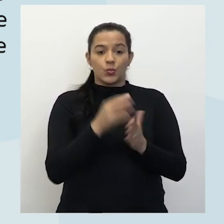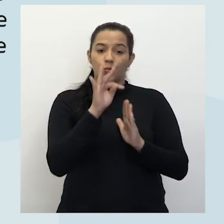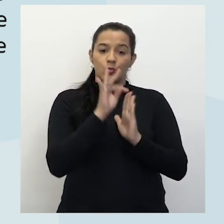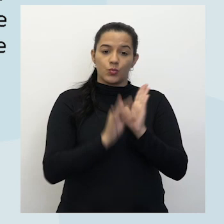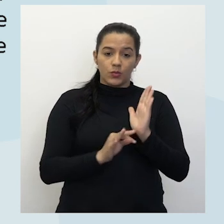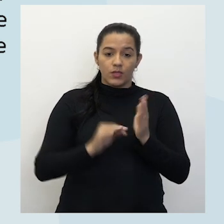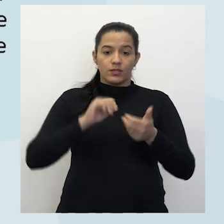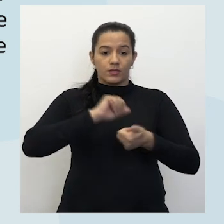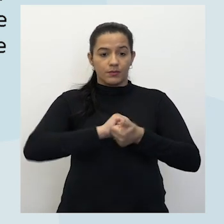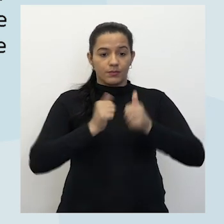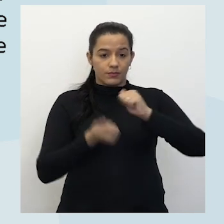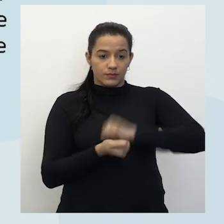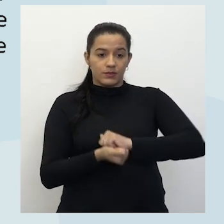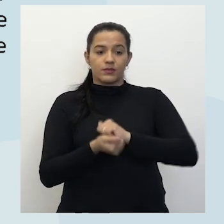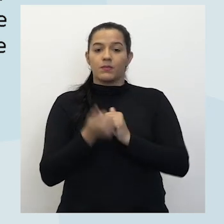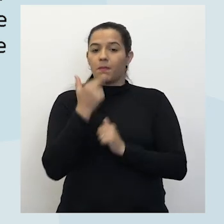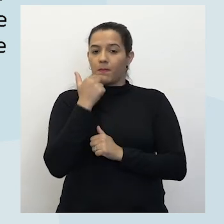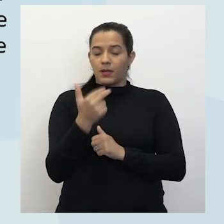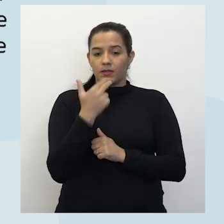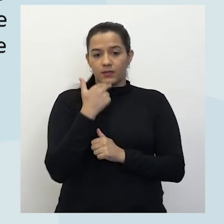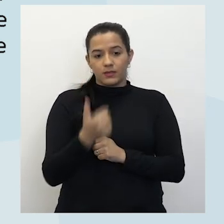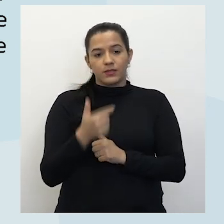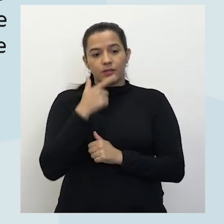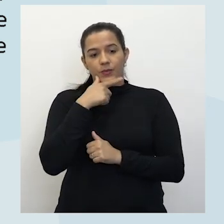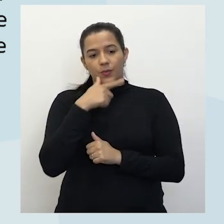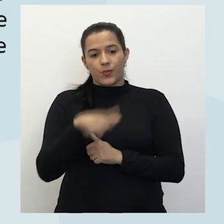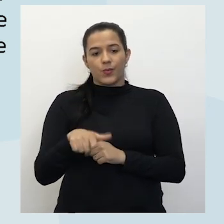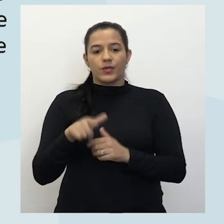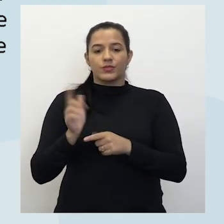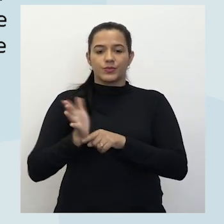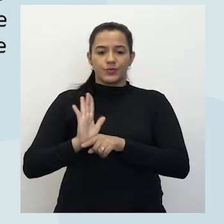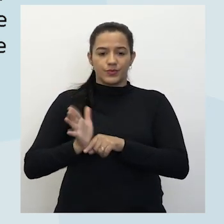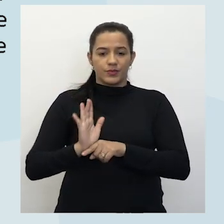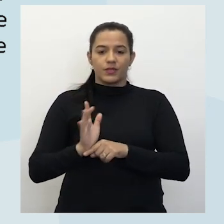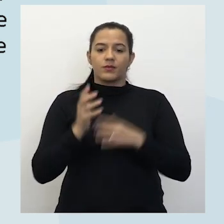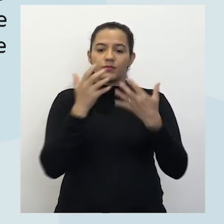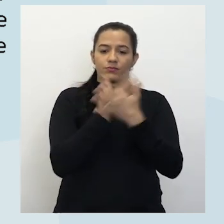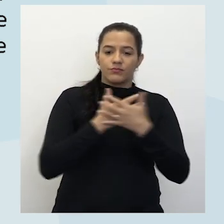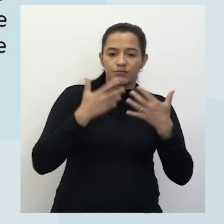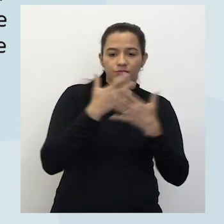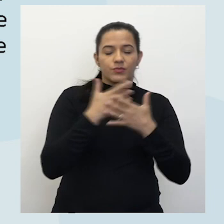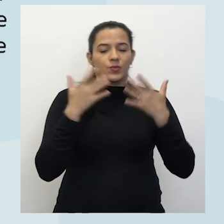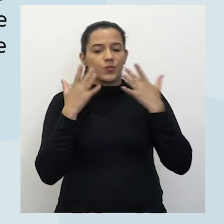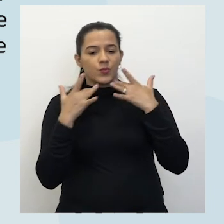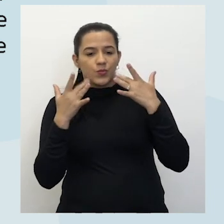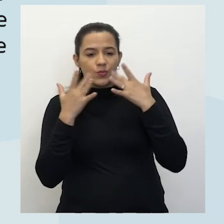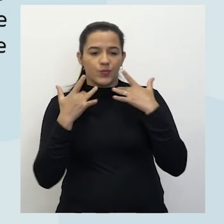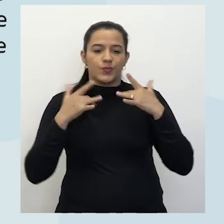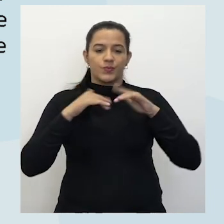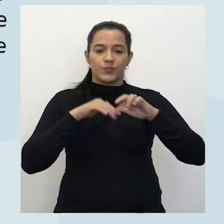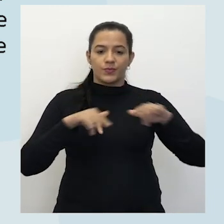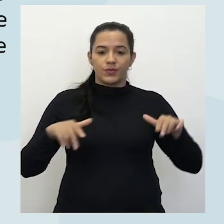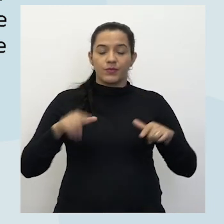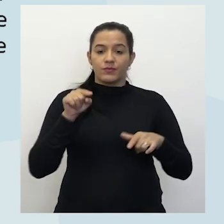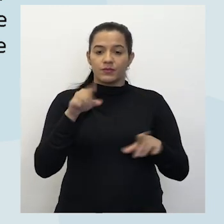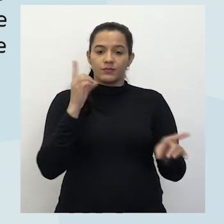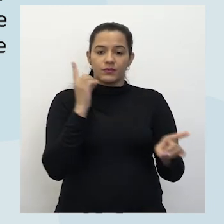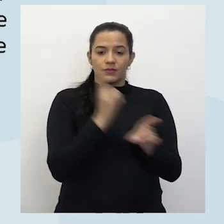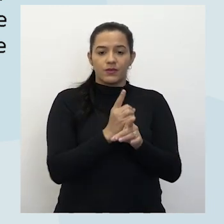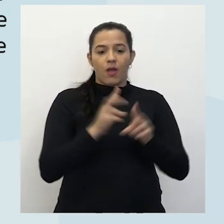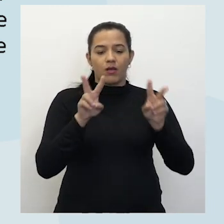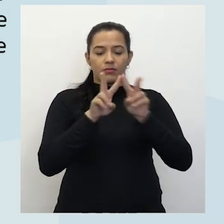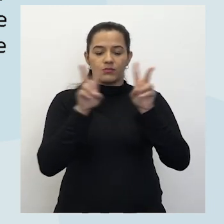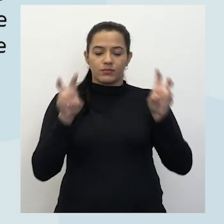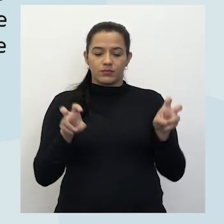para a linguagem do cinema, do teatro, das artes visuais, da música, requer, primeiro, você tem que identificar tema ali, ver qual é o